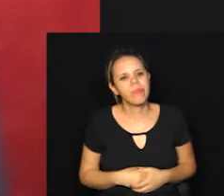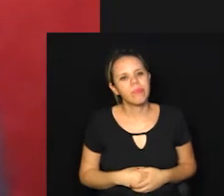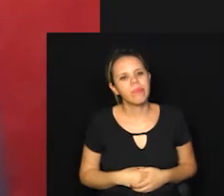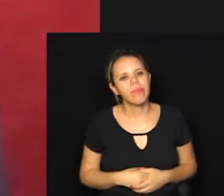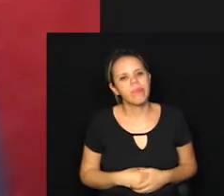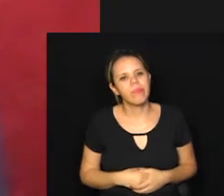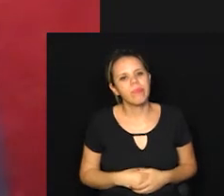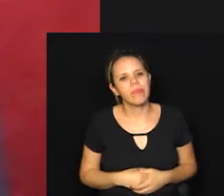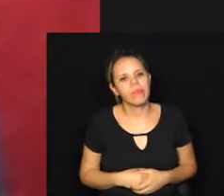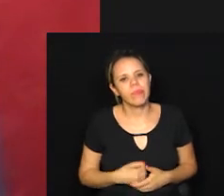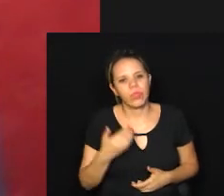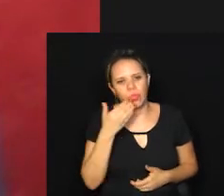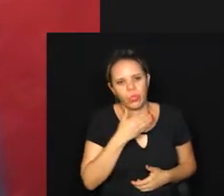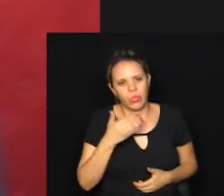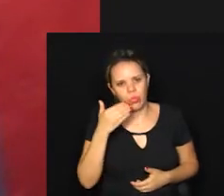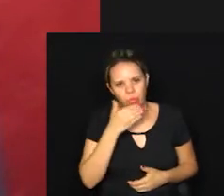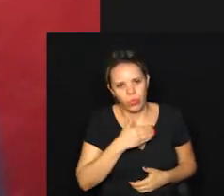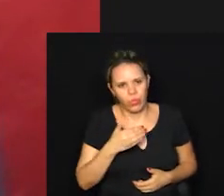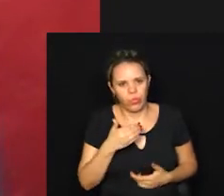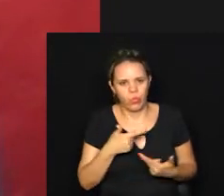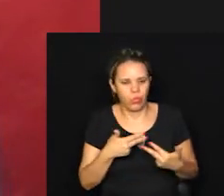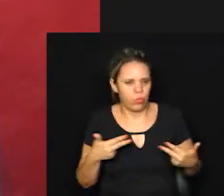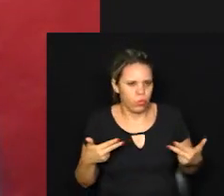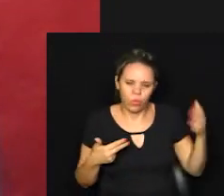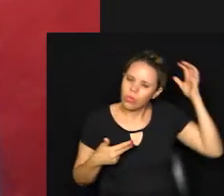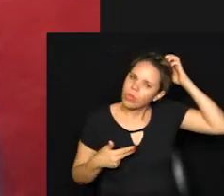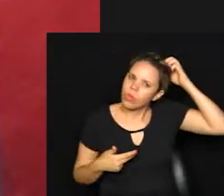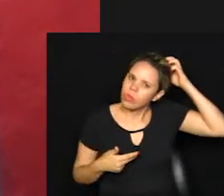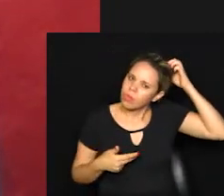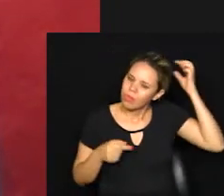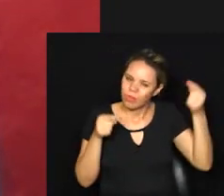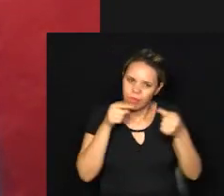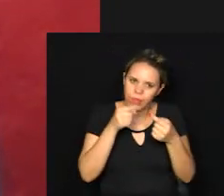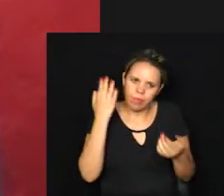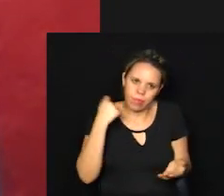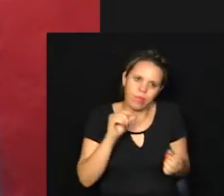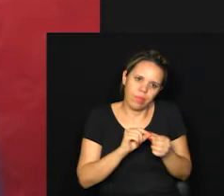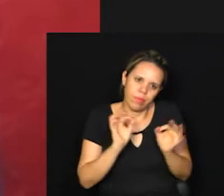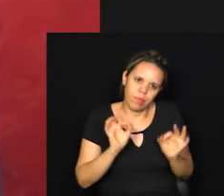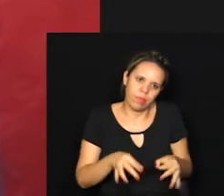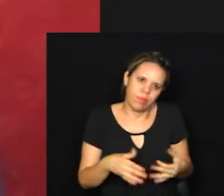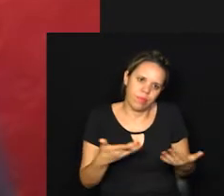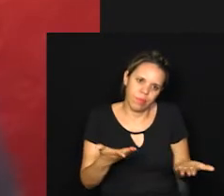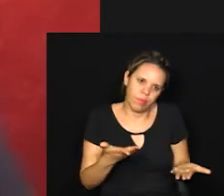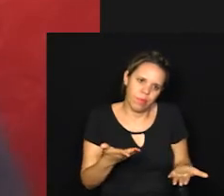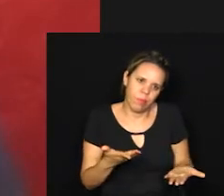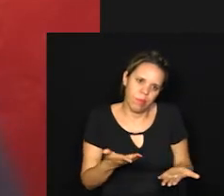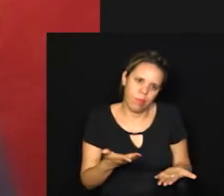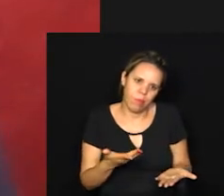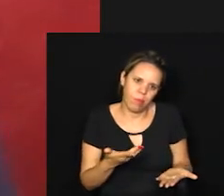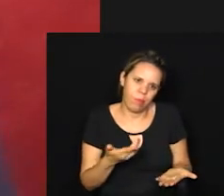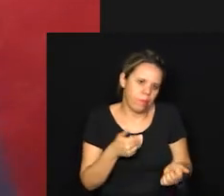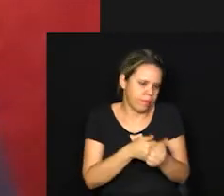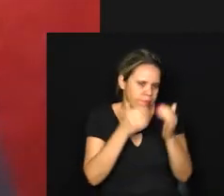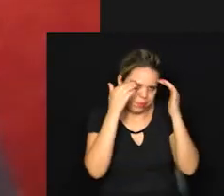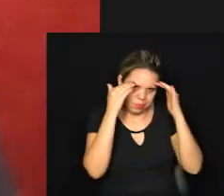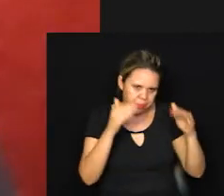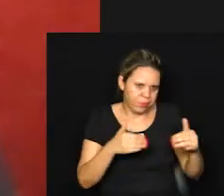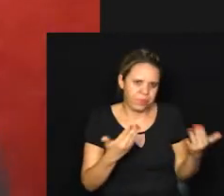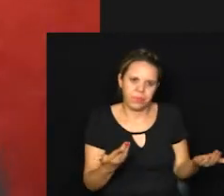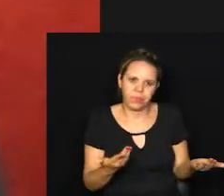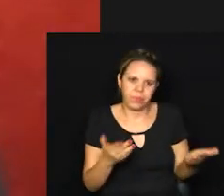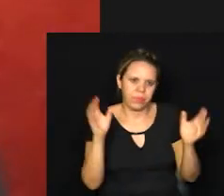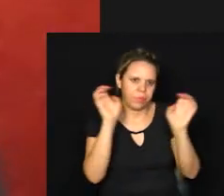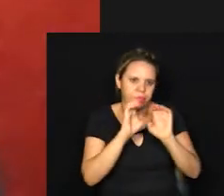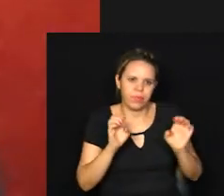assim, doce, sobremesa é química, né? Então, se você não seguiu direitinho, a